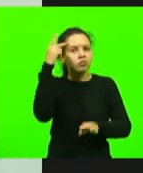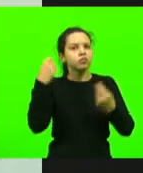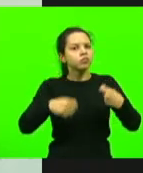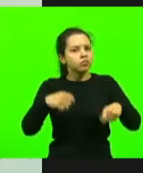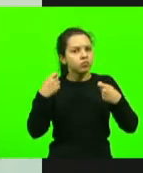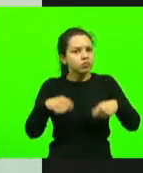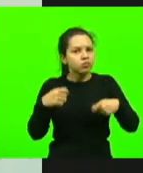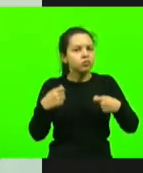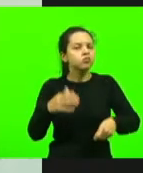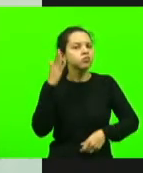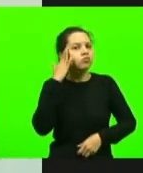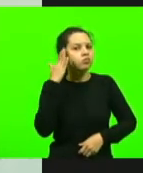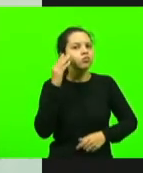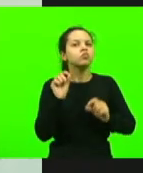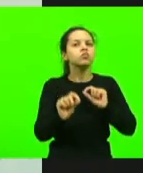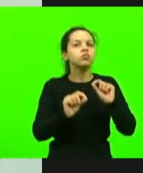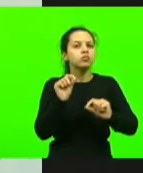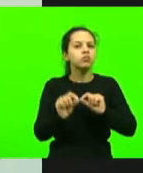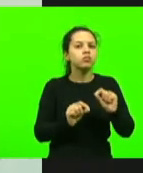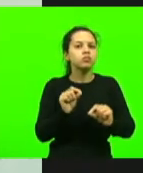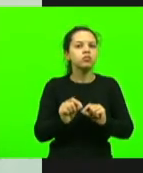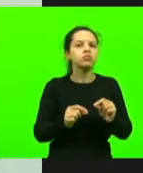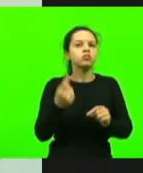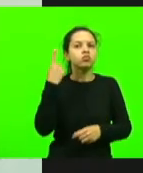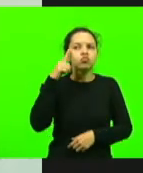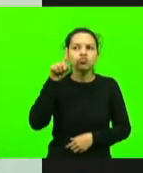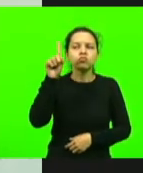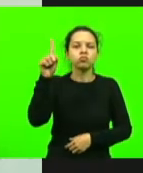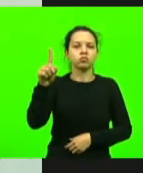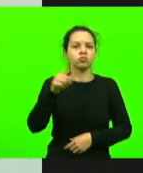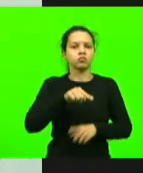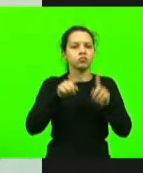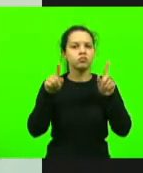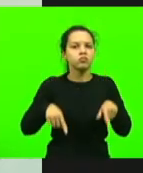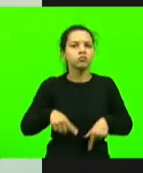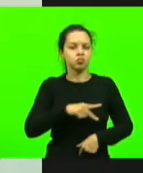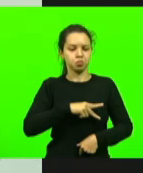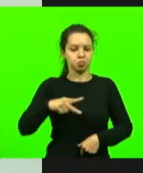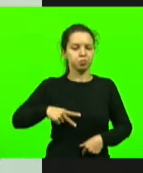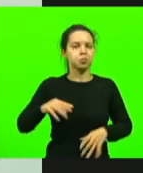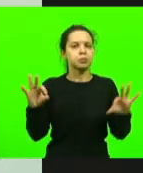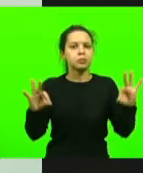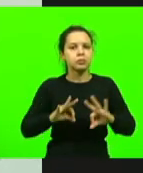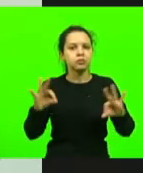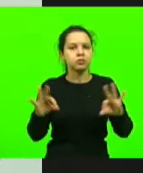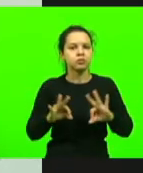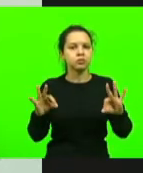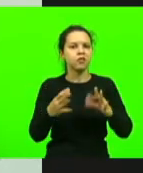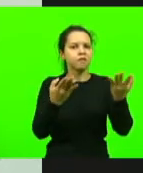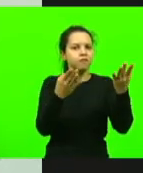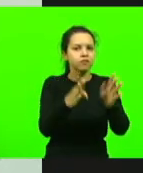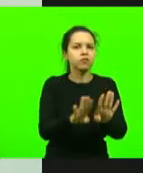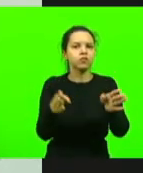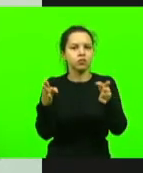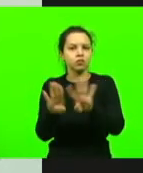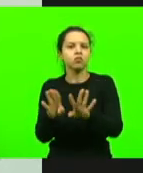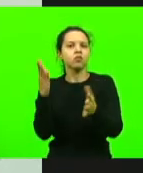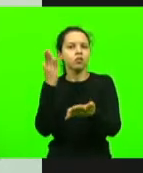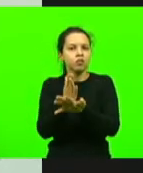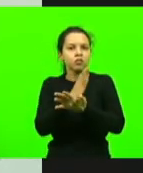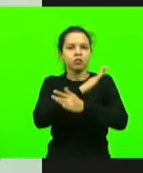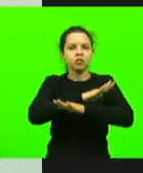do que significa um dia sem servir e para a população fecha Estava